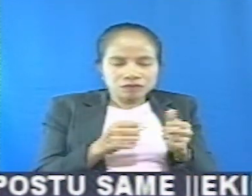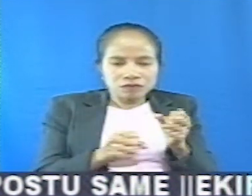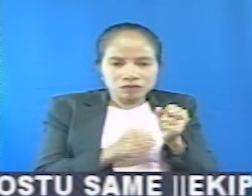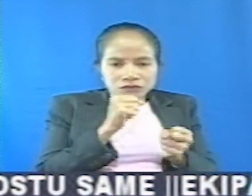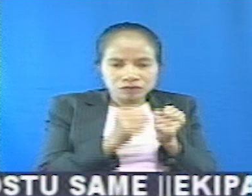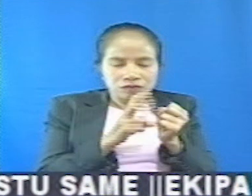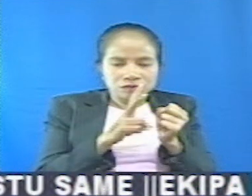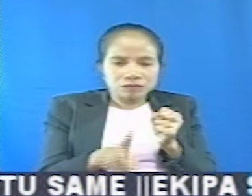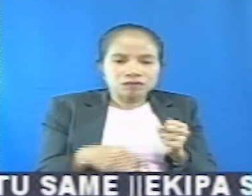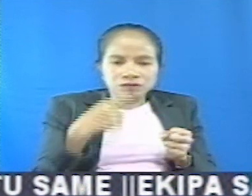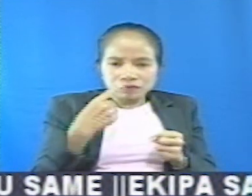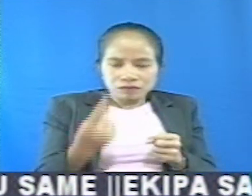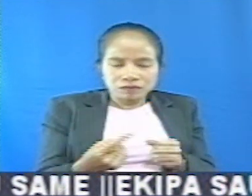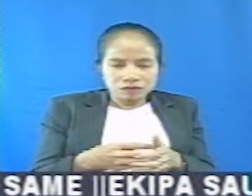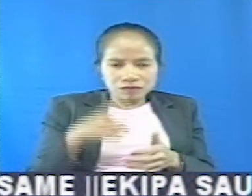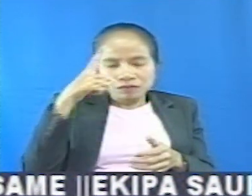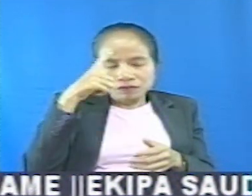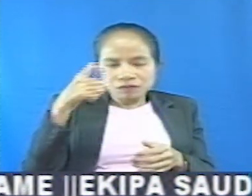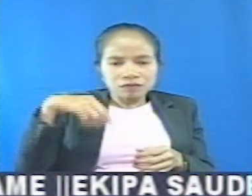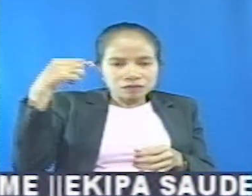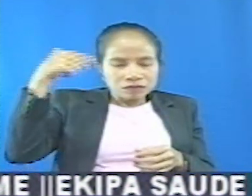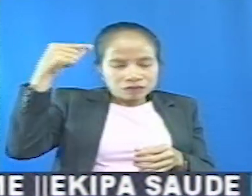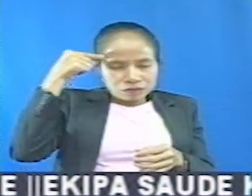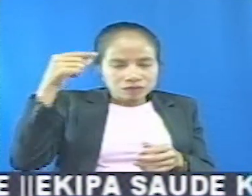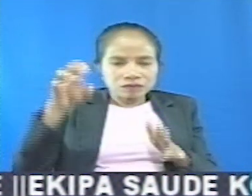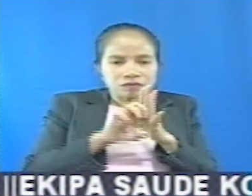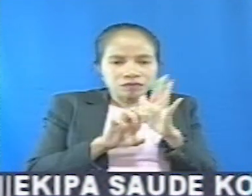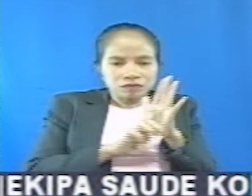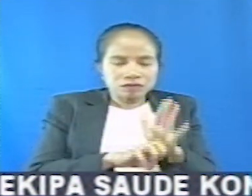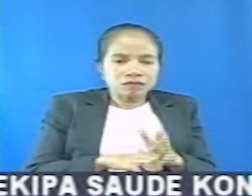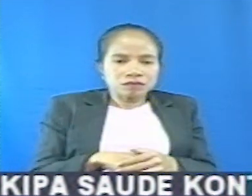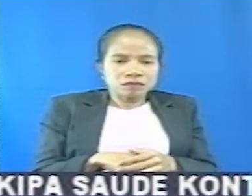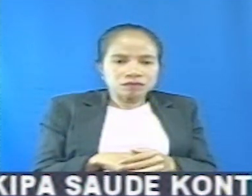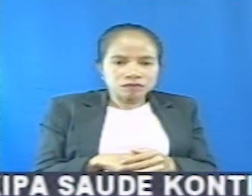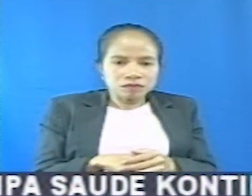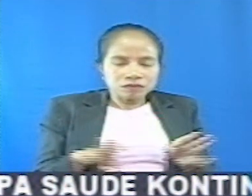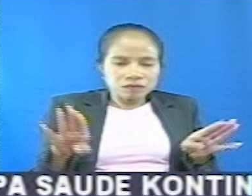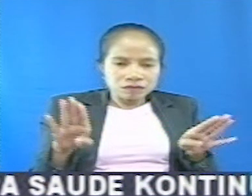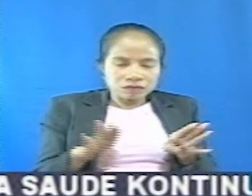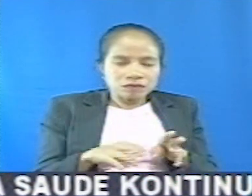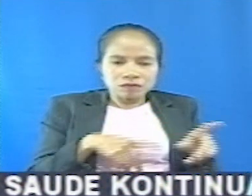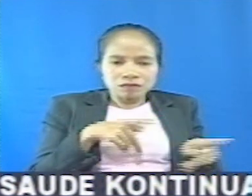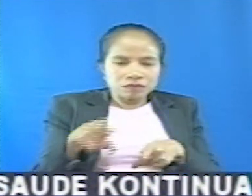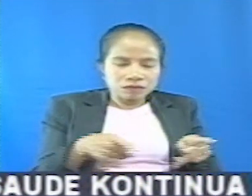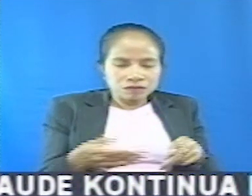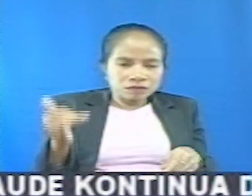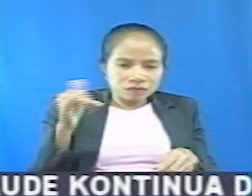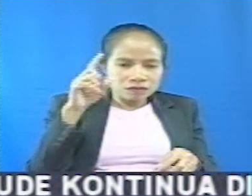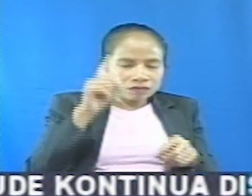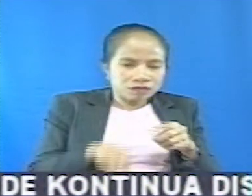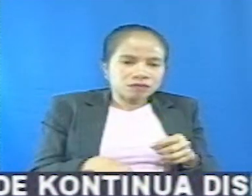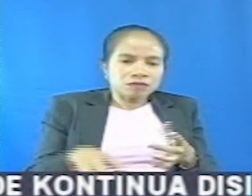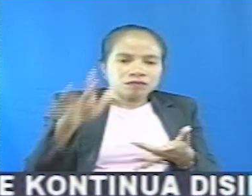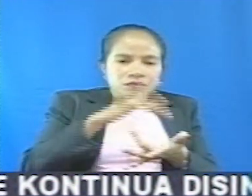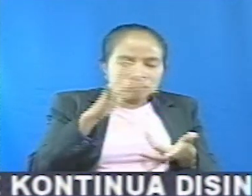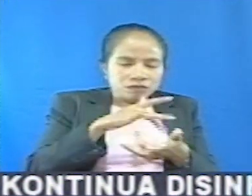Siramos lamenta. Tamba, governo no estado cerca ninha população Sira a do labele